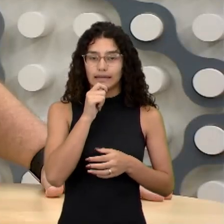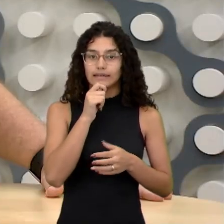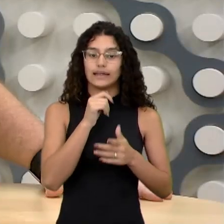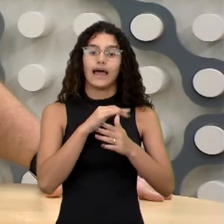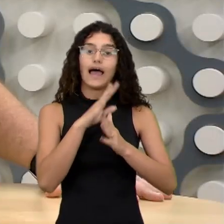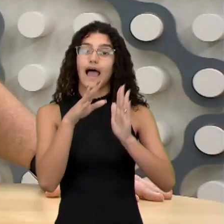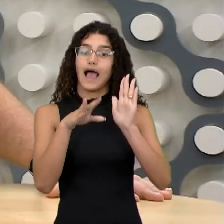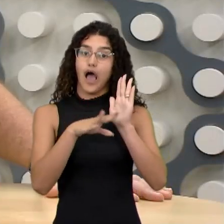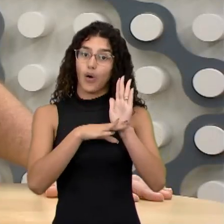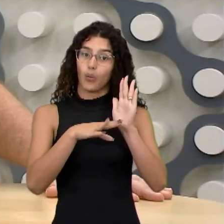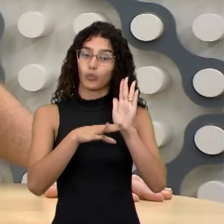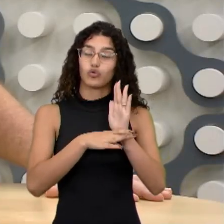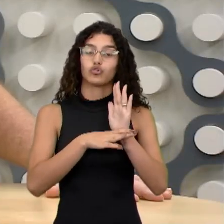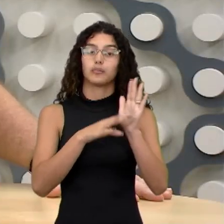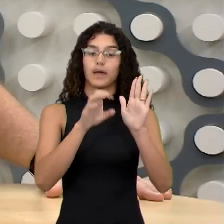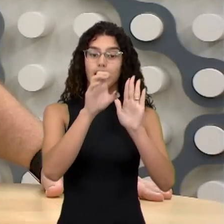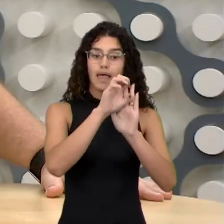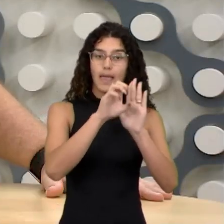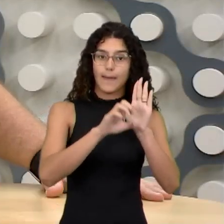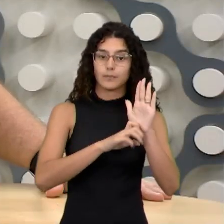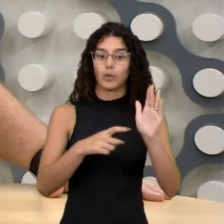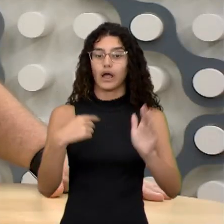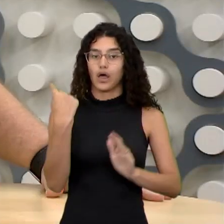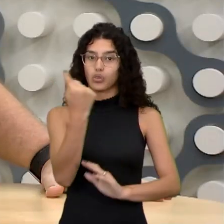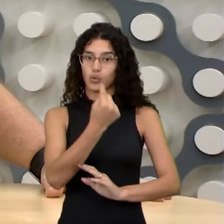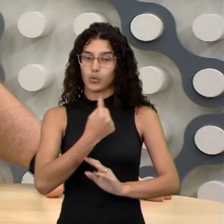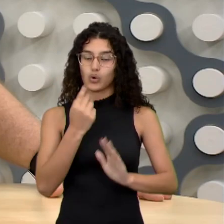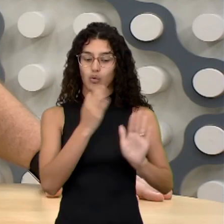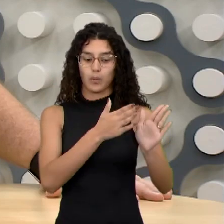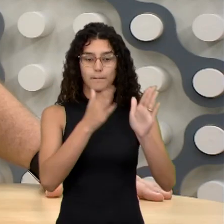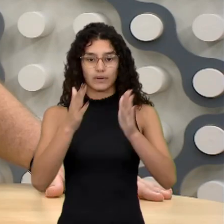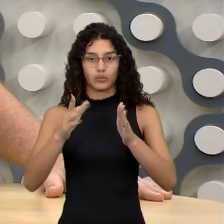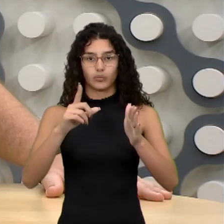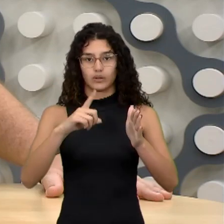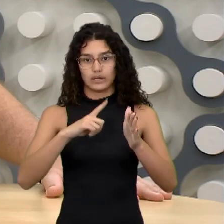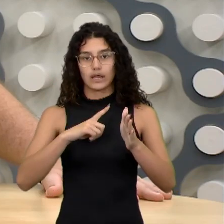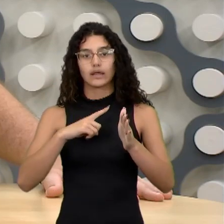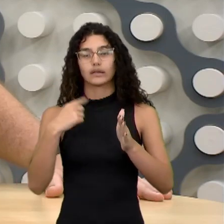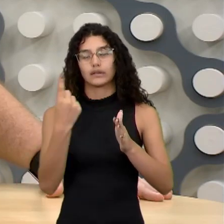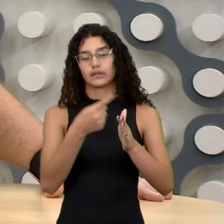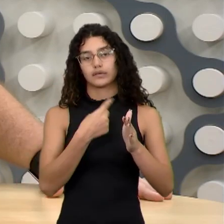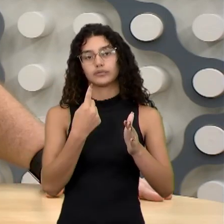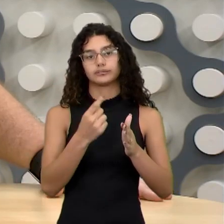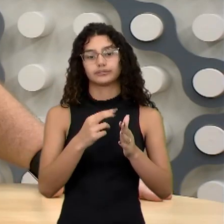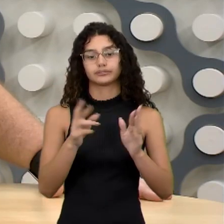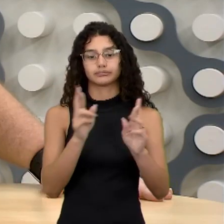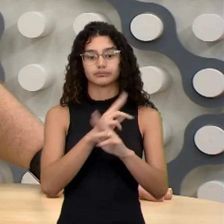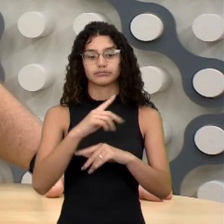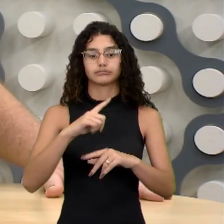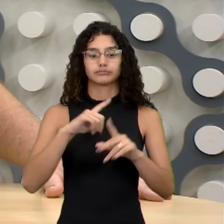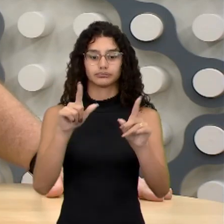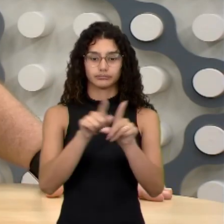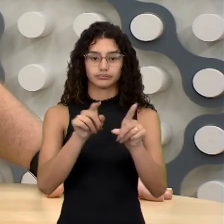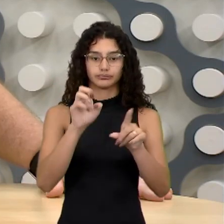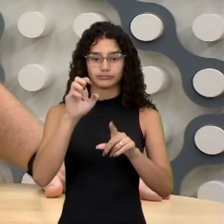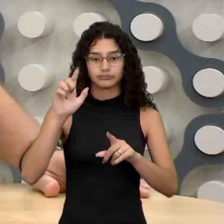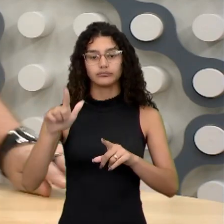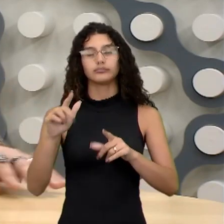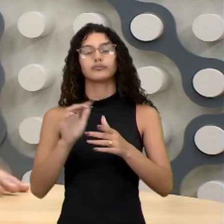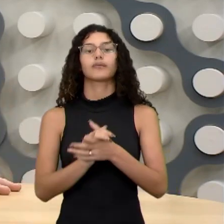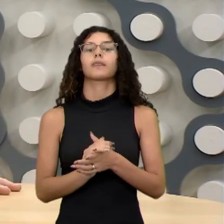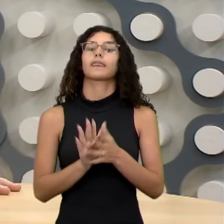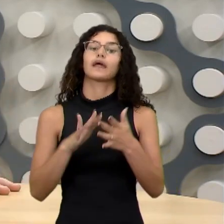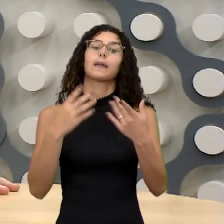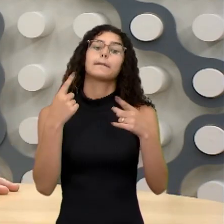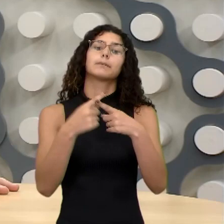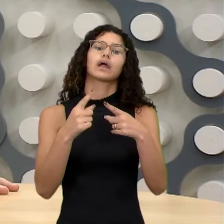última época do nosso período quaternário, da nossa era Cenozoica e do nosso El Fanerozoico. E